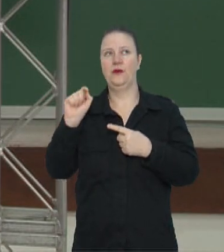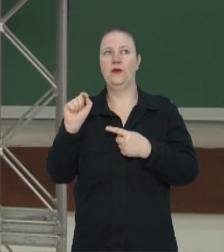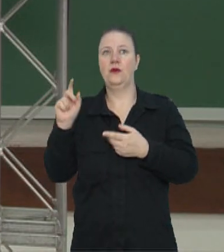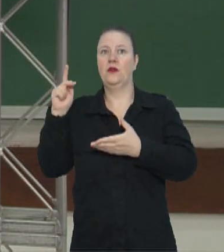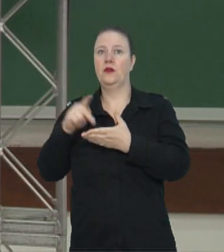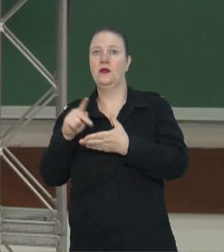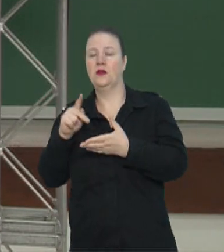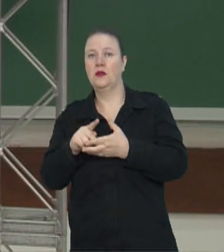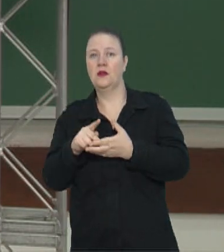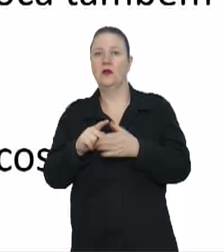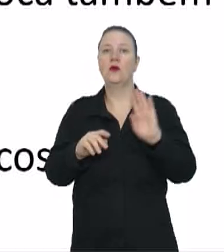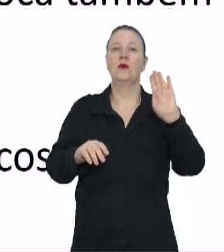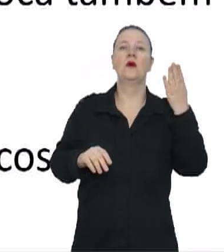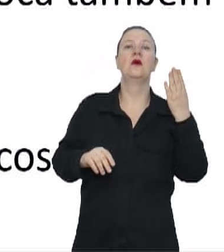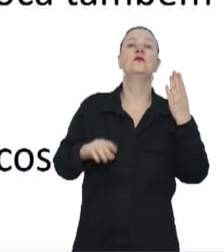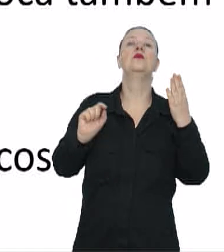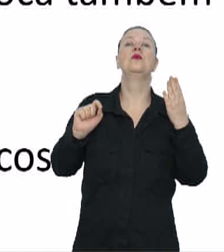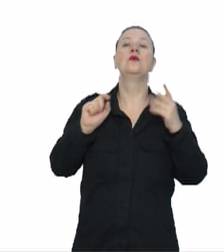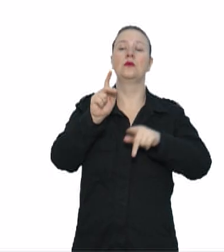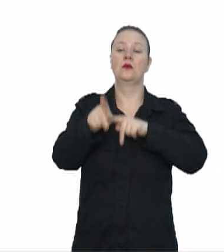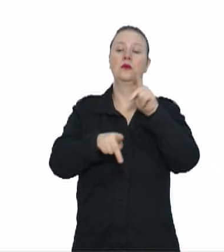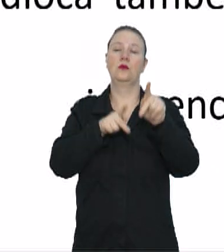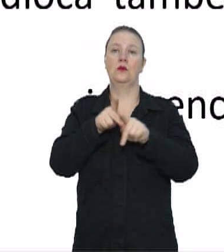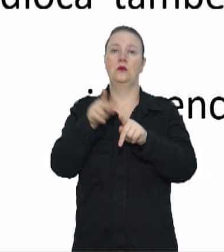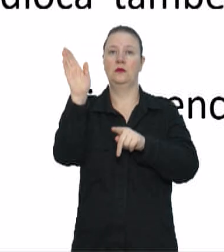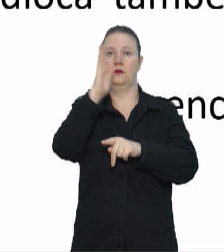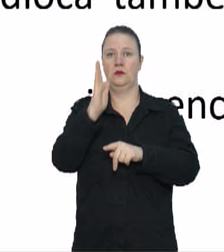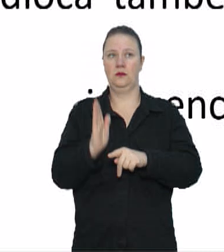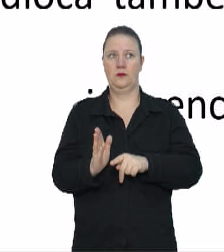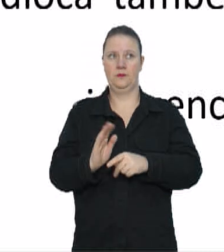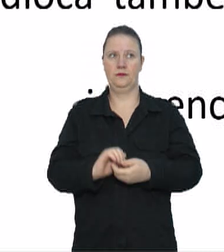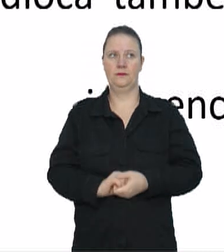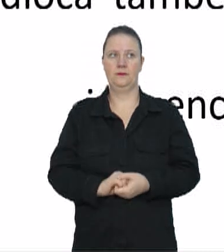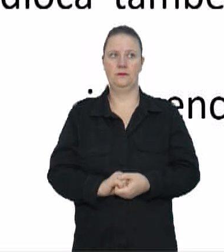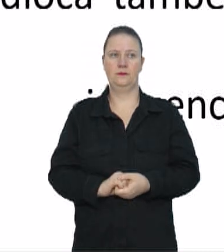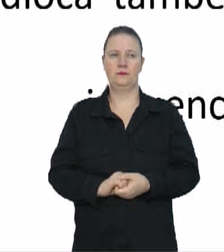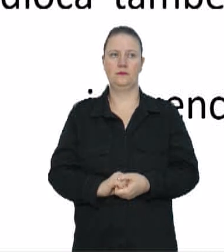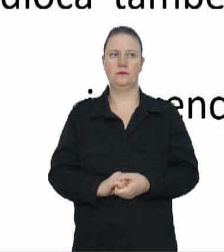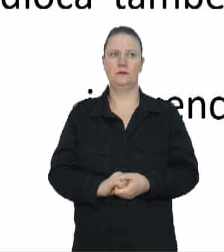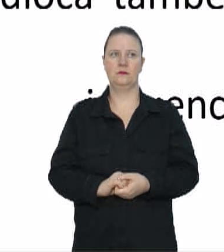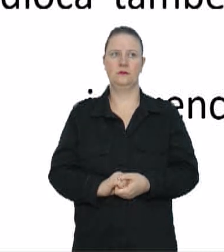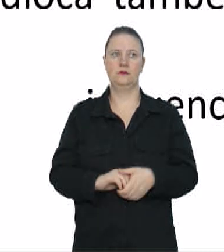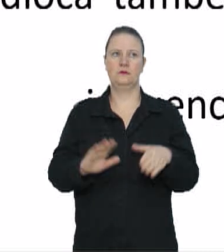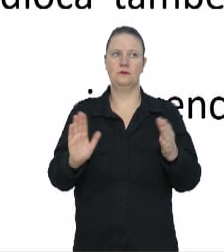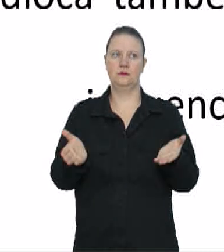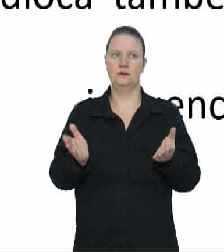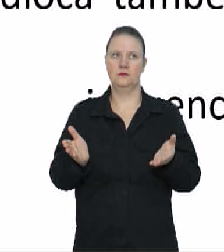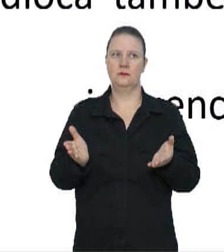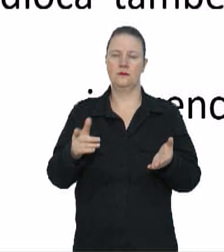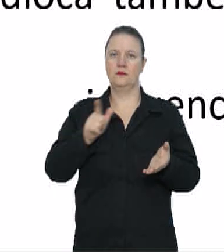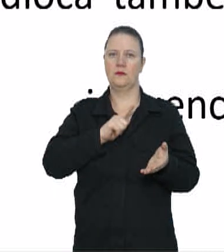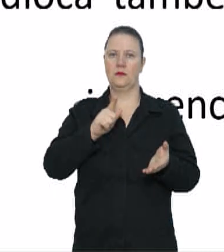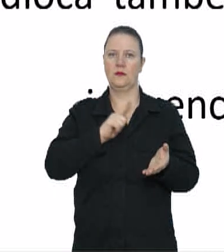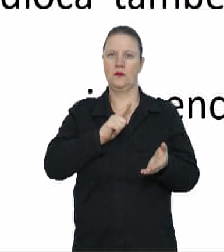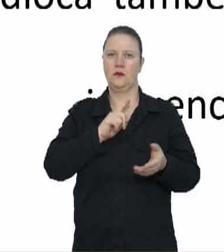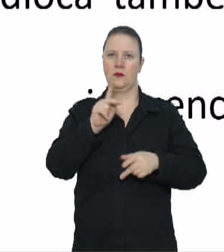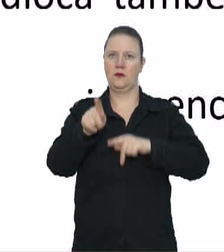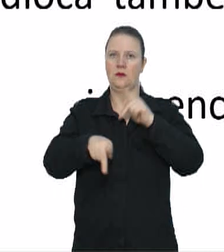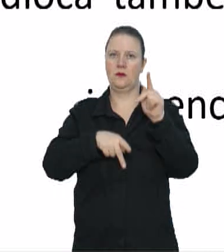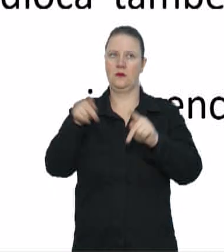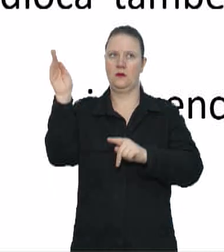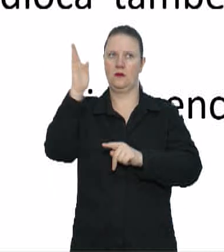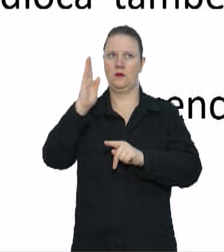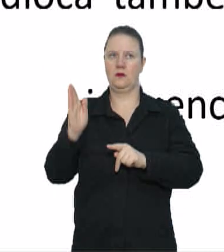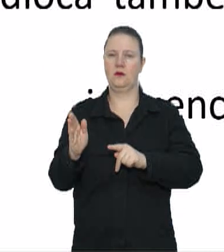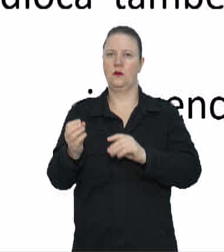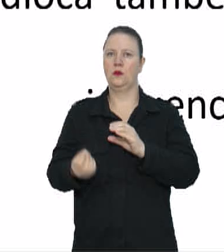ou falso sobre o povo brasileiro? Então vamos lá as respostas, né? Ali nós vamos ter: o povo brasileiro